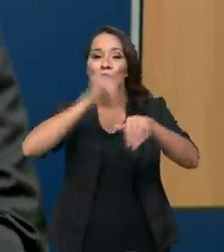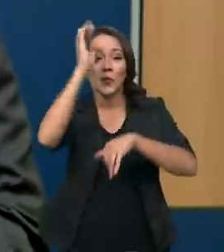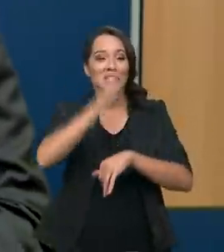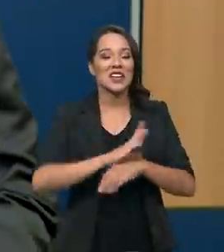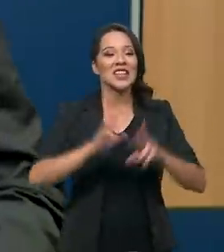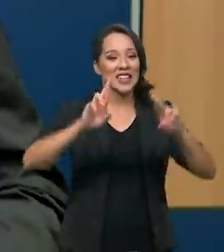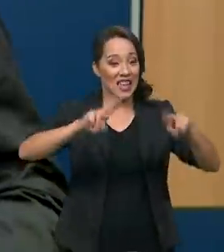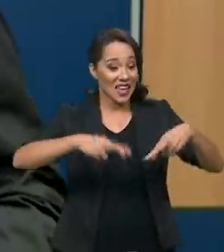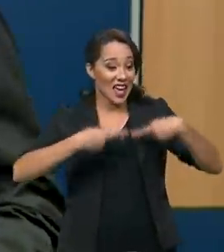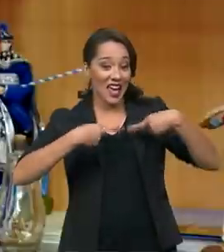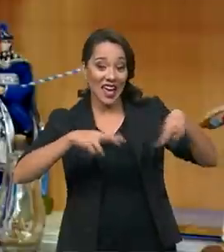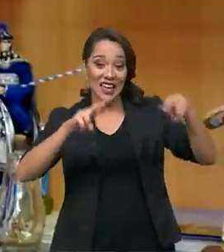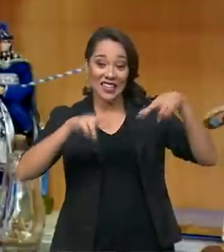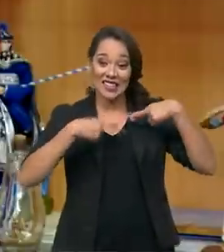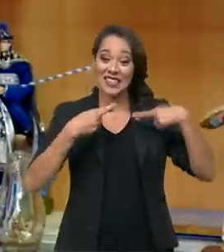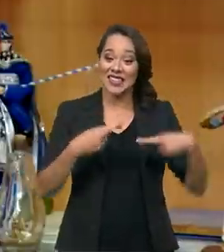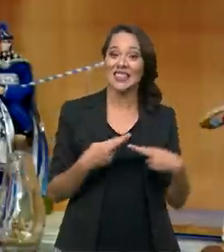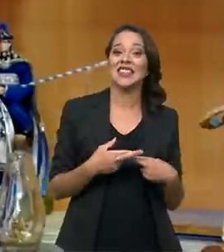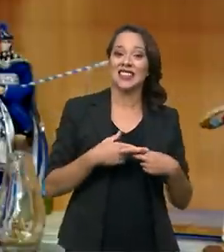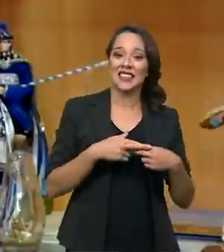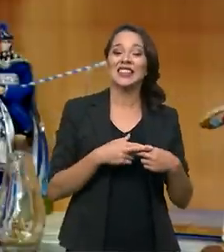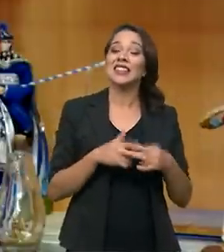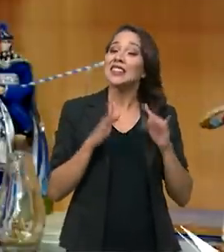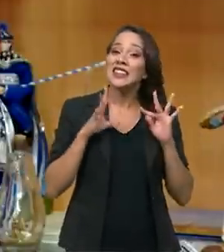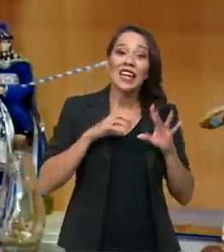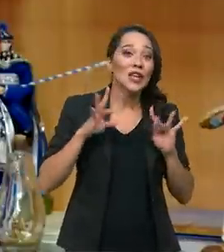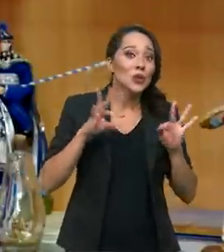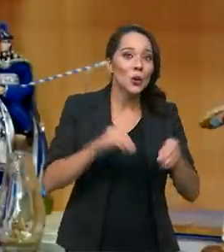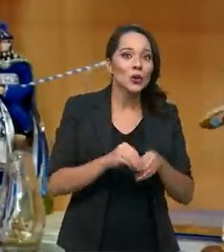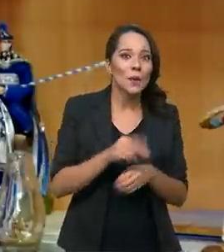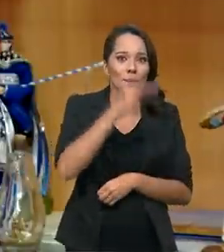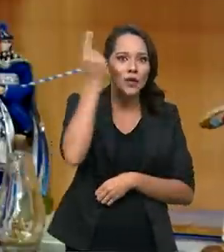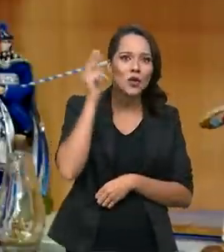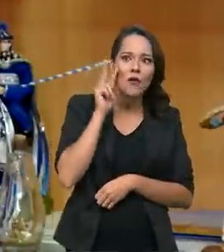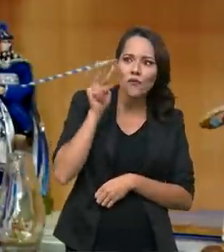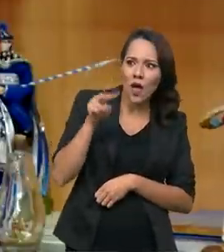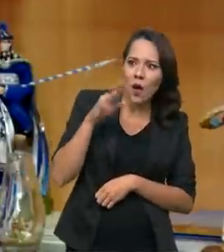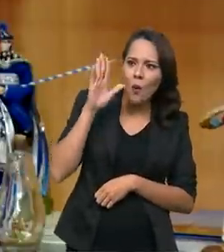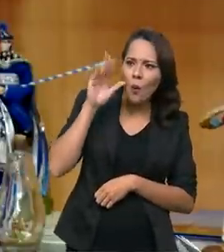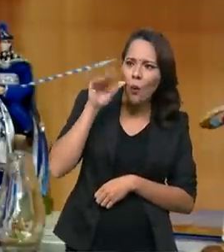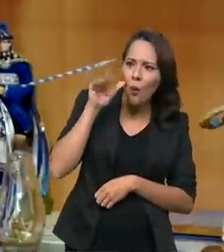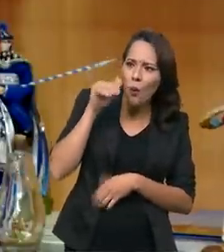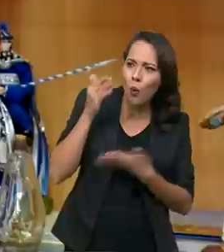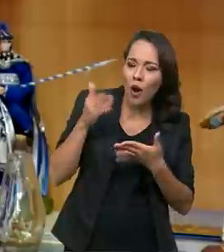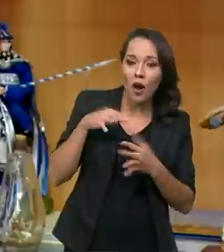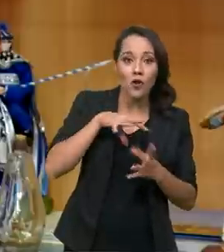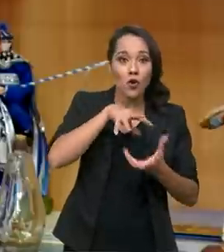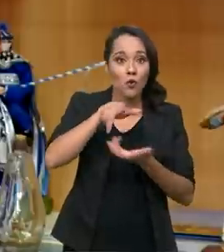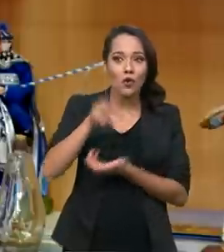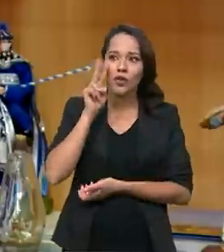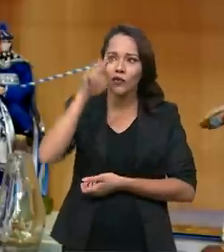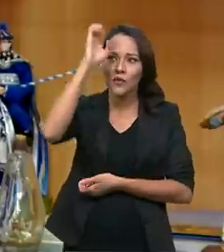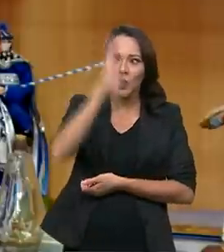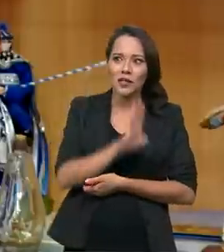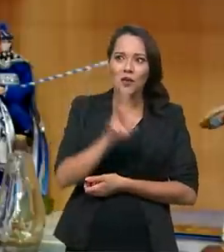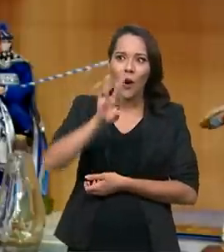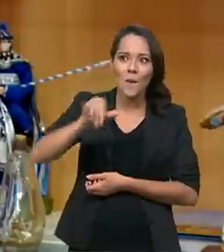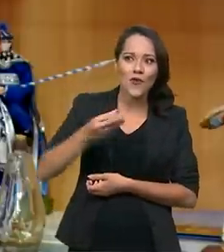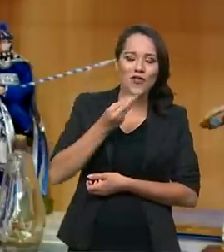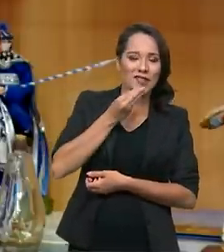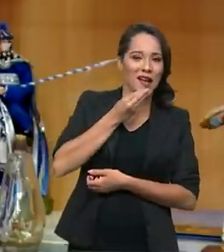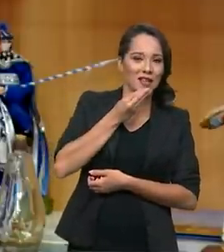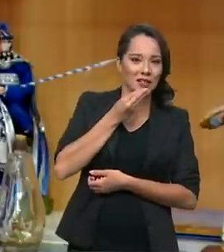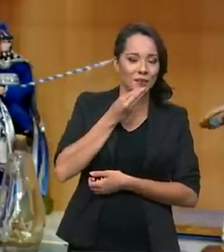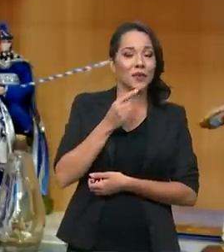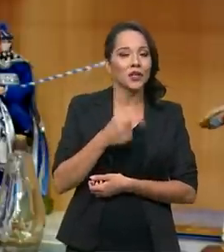tem rede rede vídeo tem tudo então isso gera uma curiosidade no mundo e nem após dia o mundo tá vendo o Brasil como uma grande oportunidade